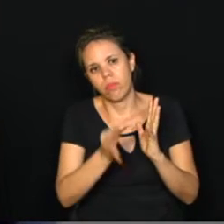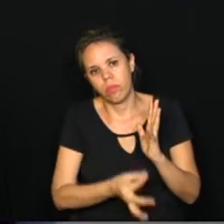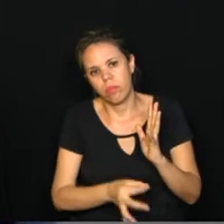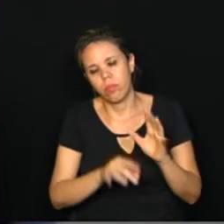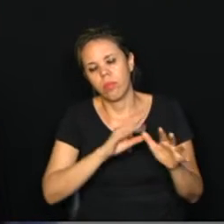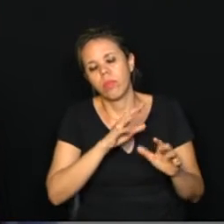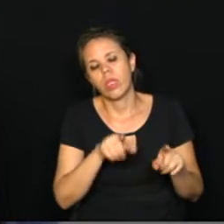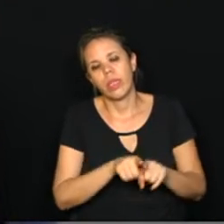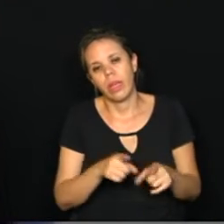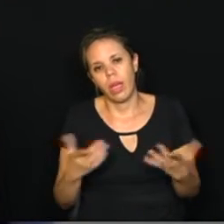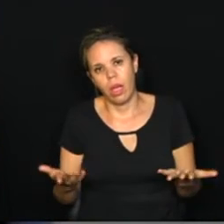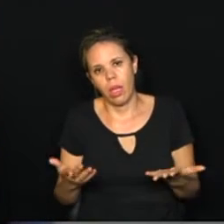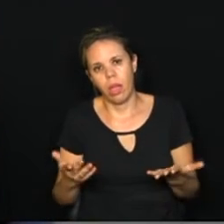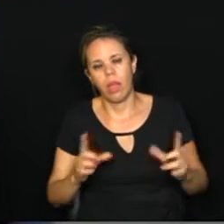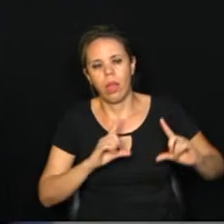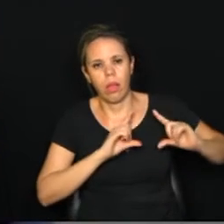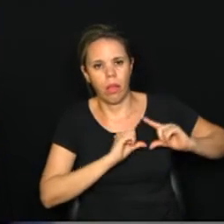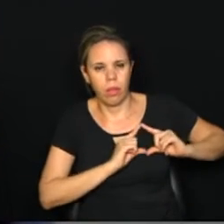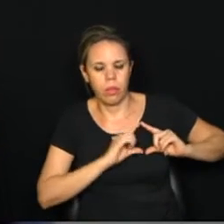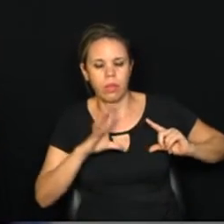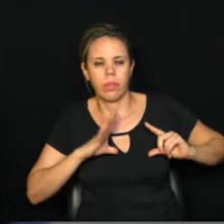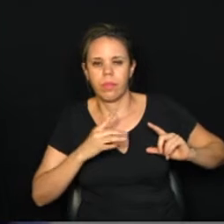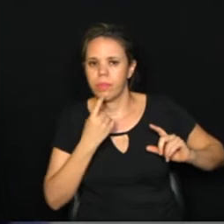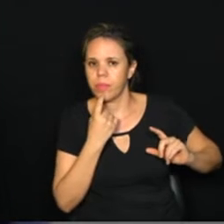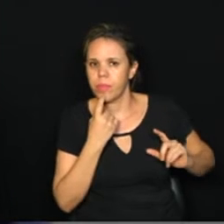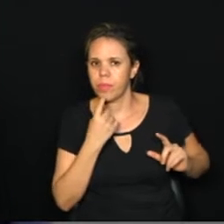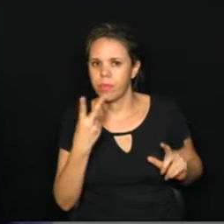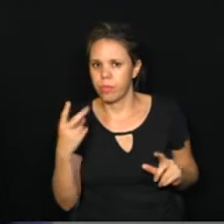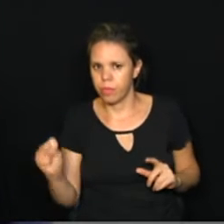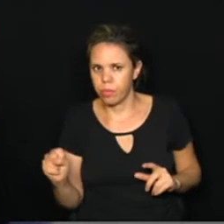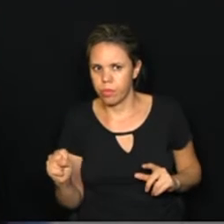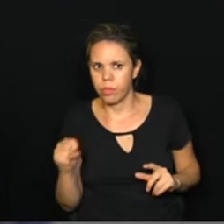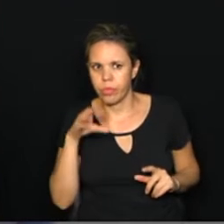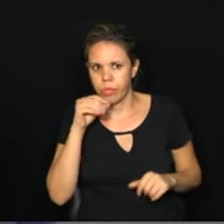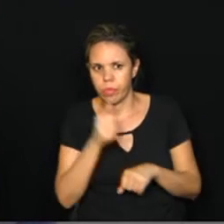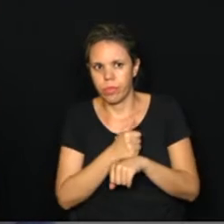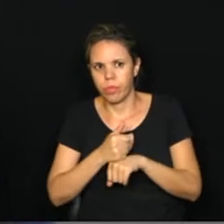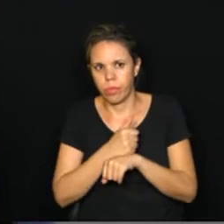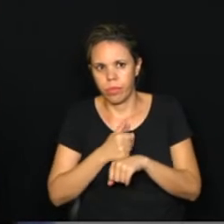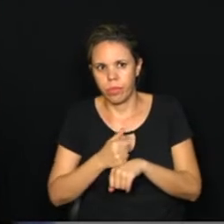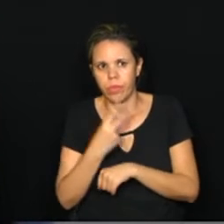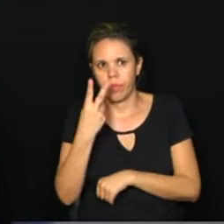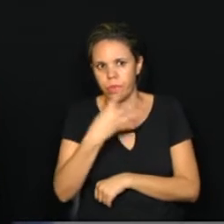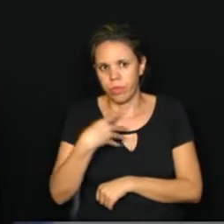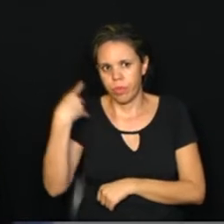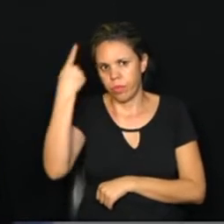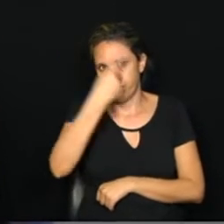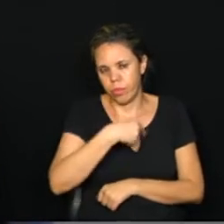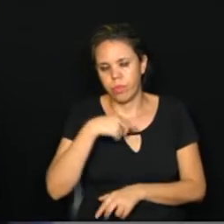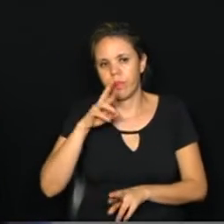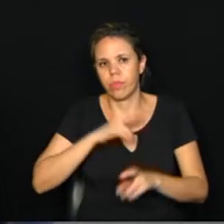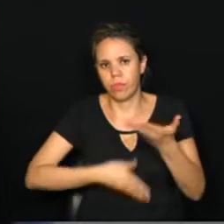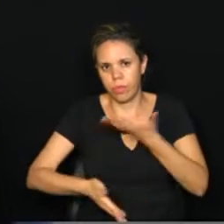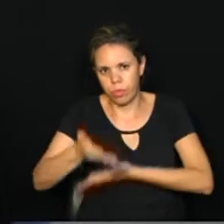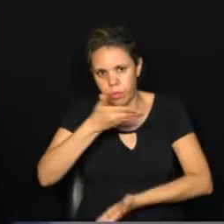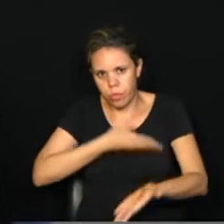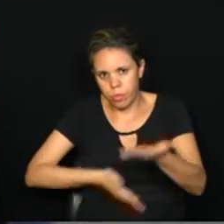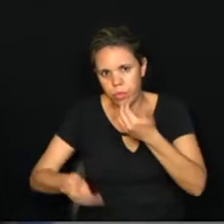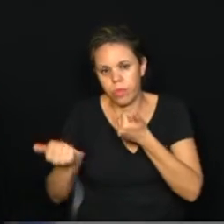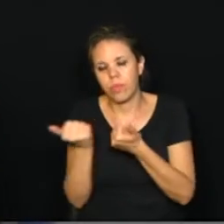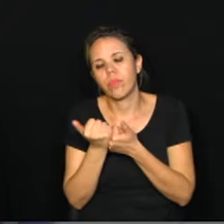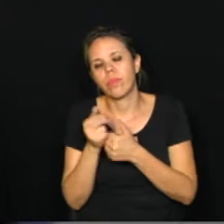hoje nós aqui, especificamente na cidade de Campinas, são 28 servidores que trabalham 24 horas, fazendo o revezamento de todo